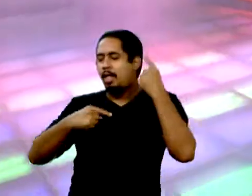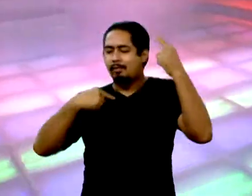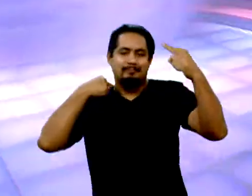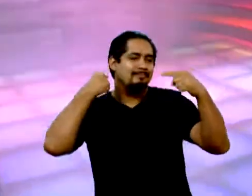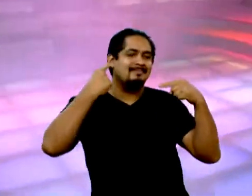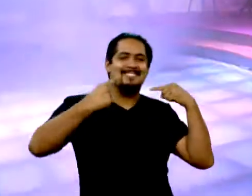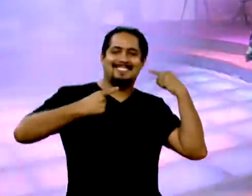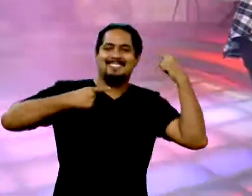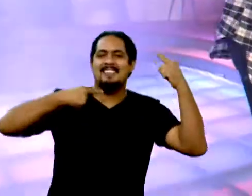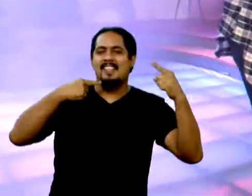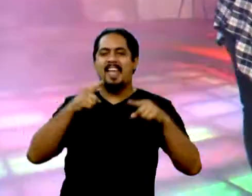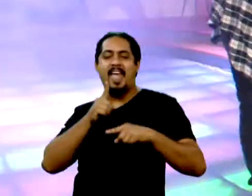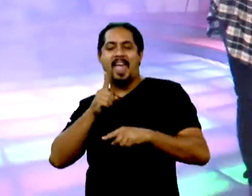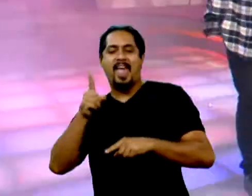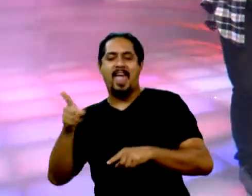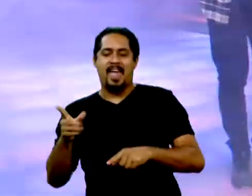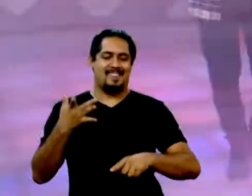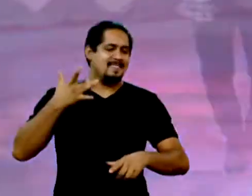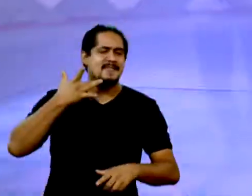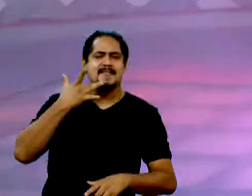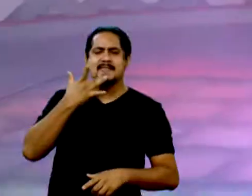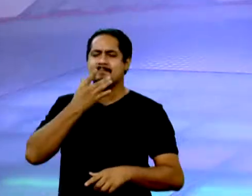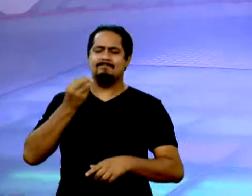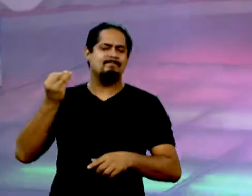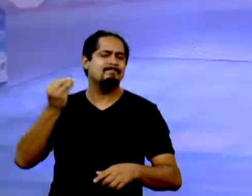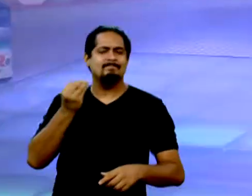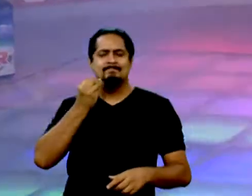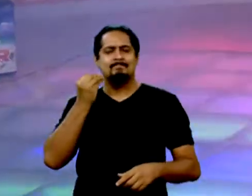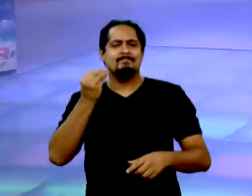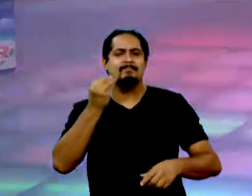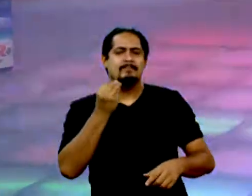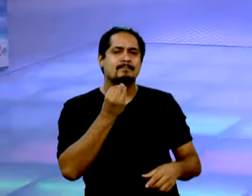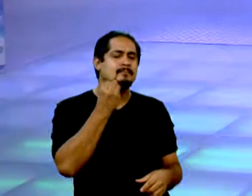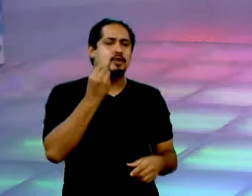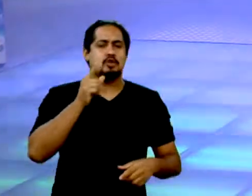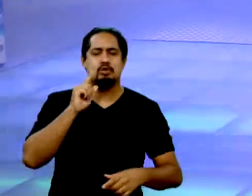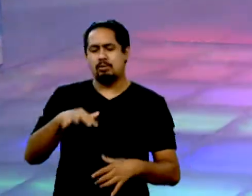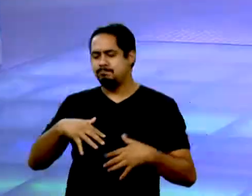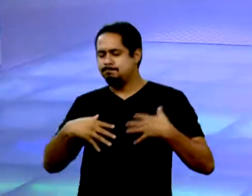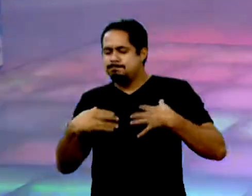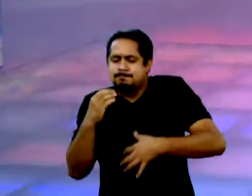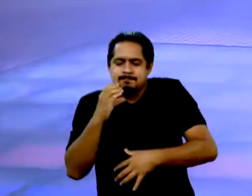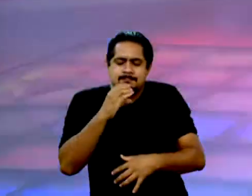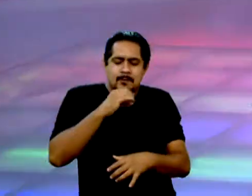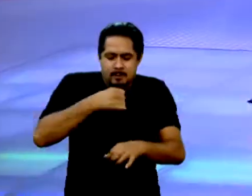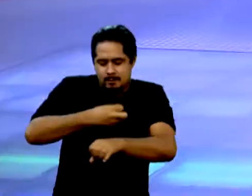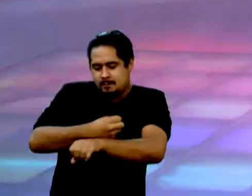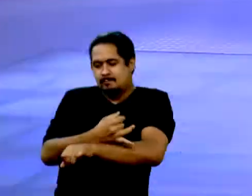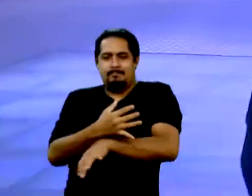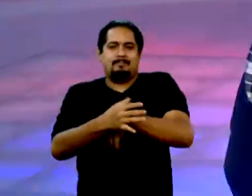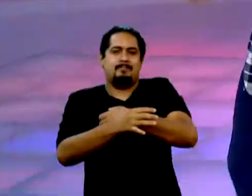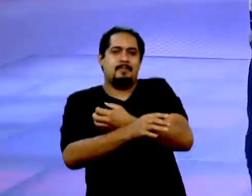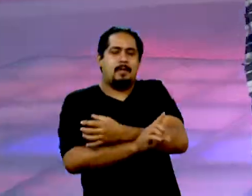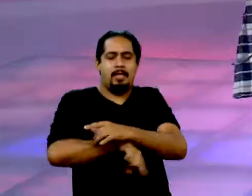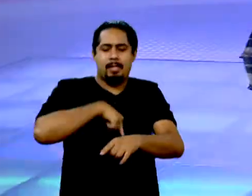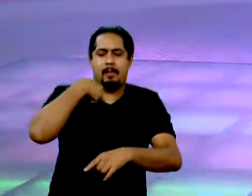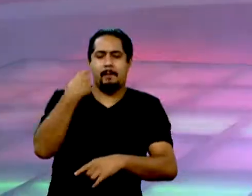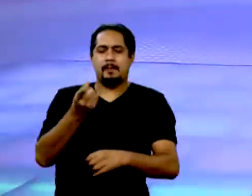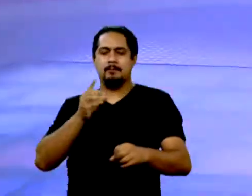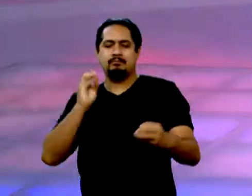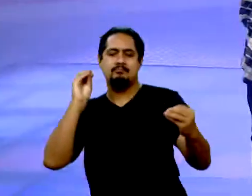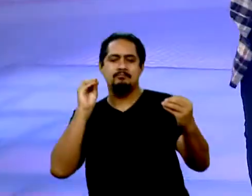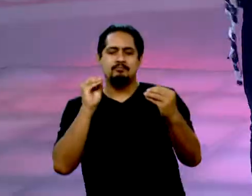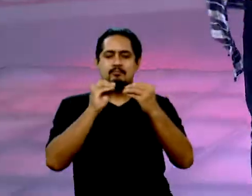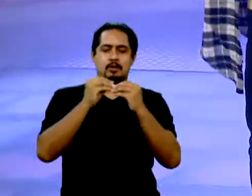doidão. Gata era gostosa, uma tentação. Seu corpo quente fez arrepiar. Depois que eu beijei ela, eu